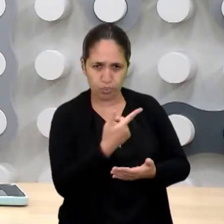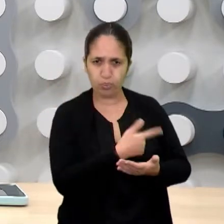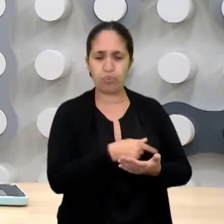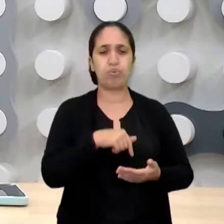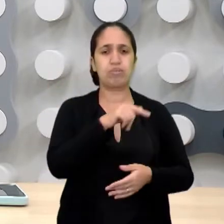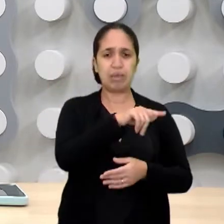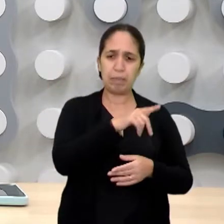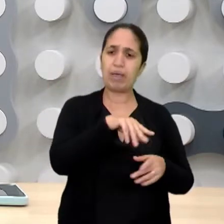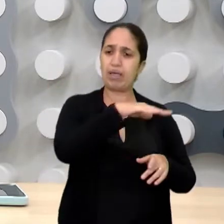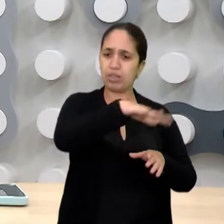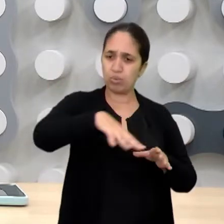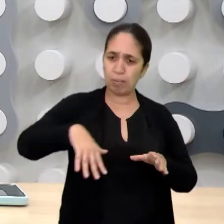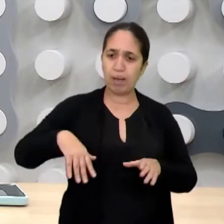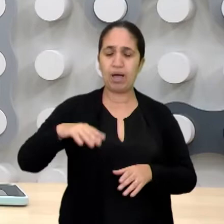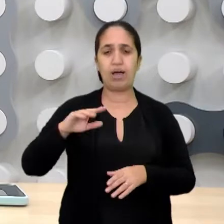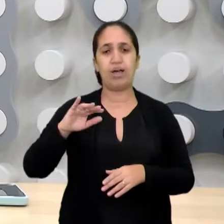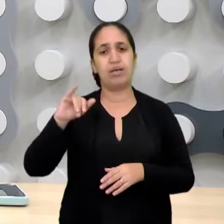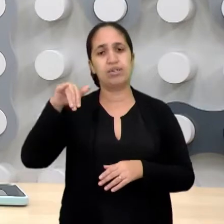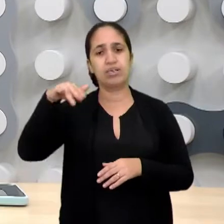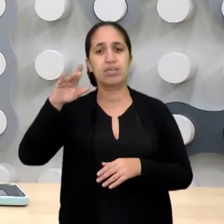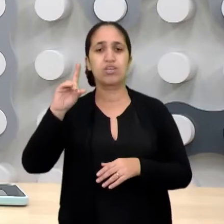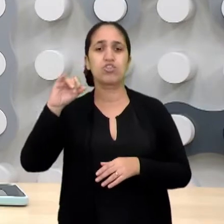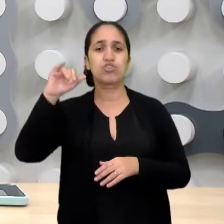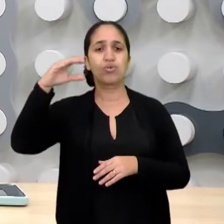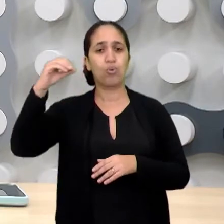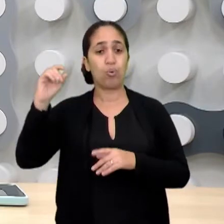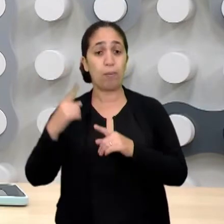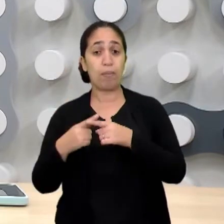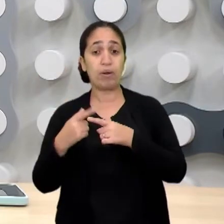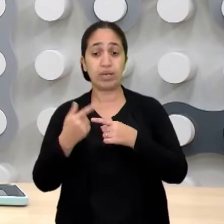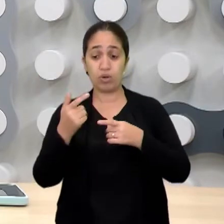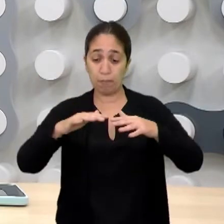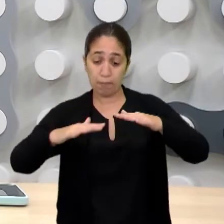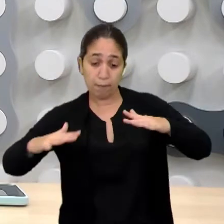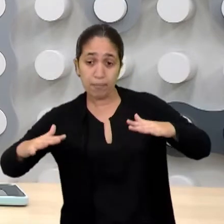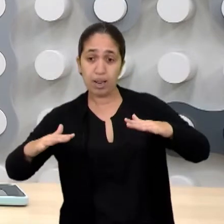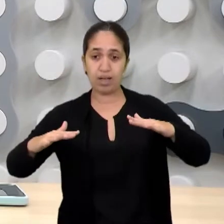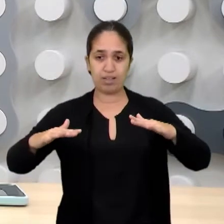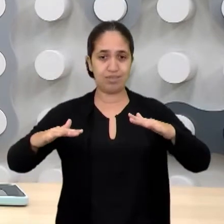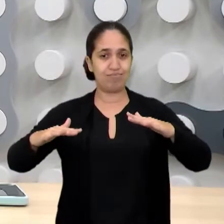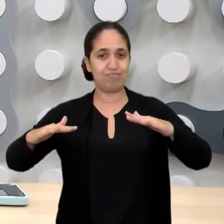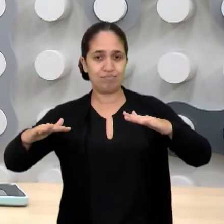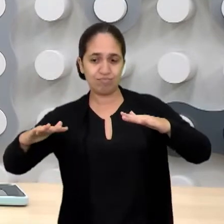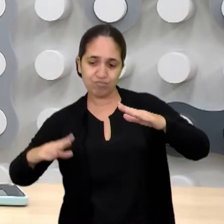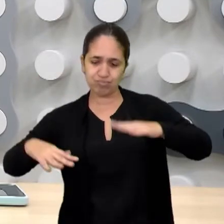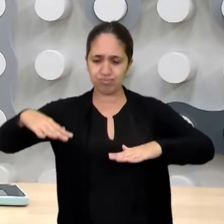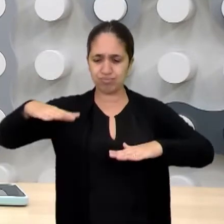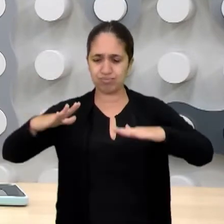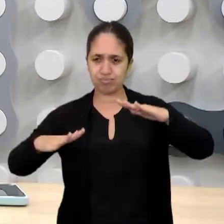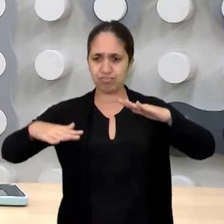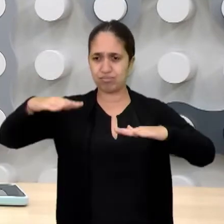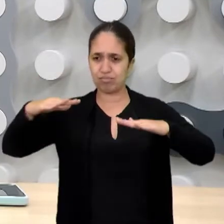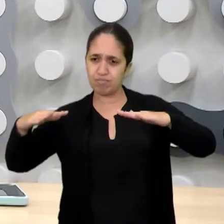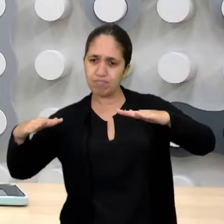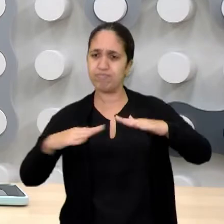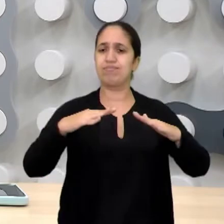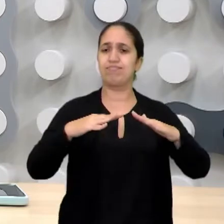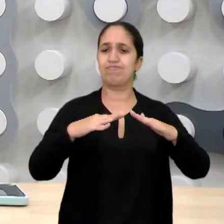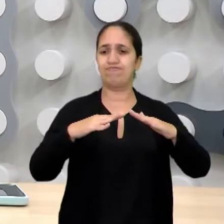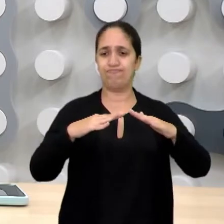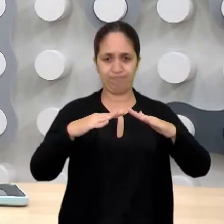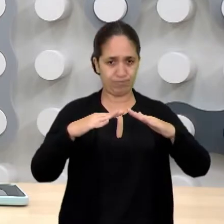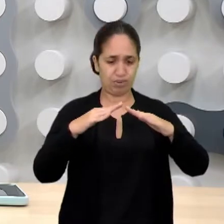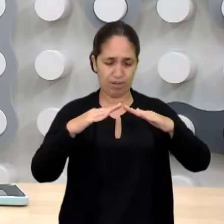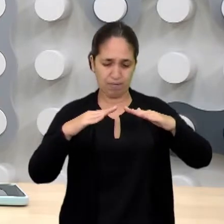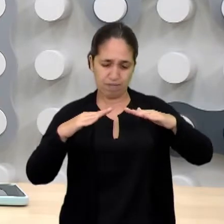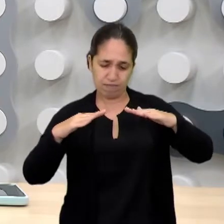Índico também, por fato, né, de uma das placas tectônicas ser, né, de uma elasticidade enorme. Então, ela vai se